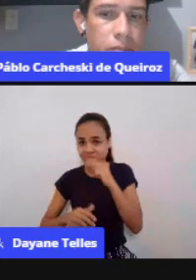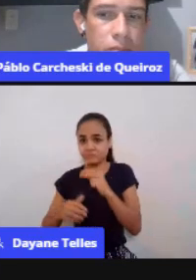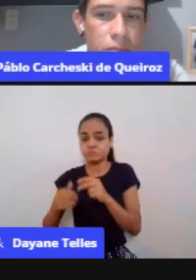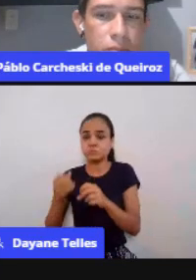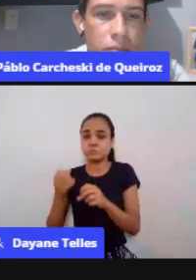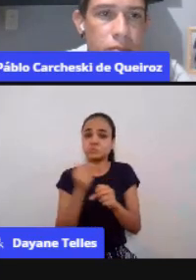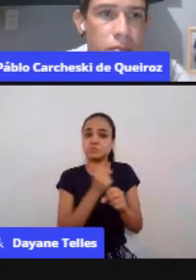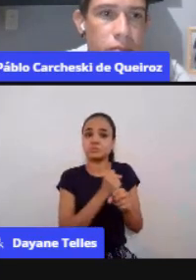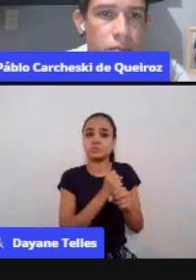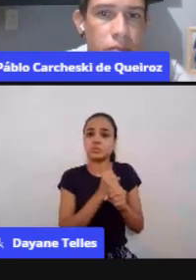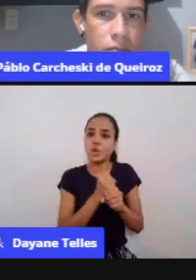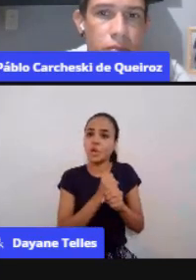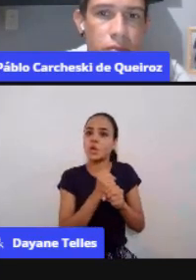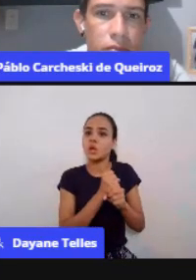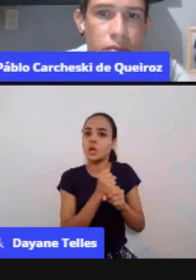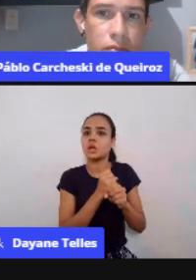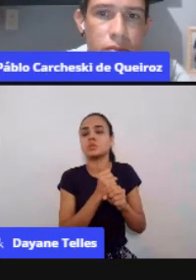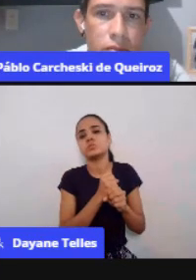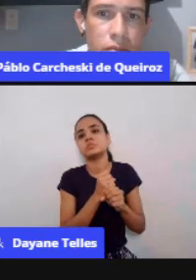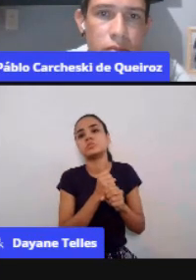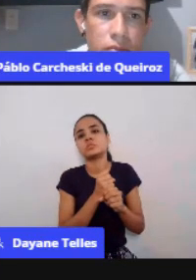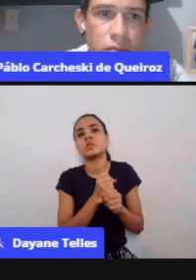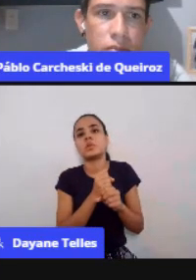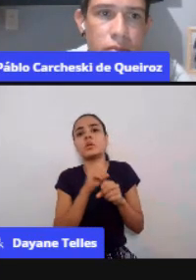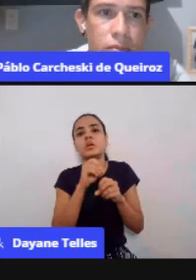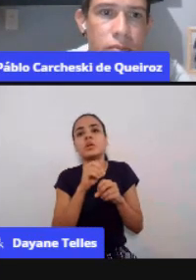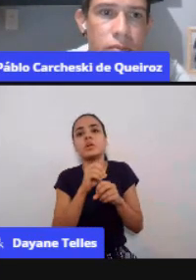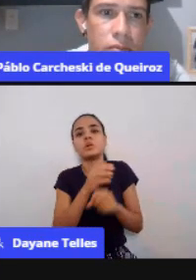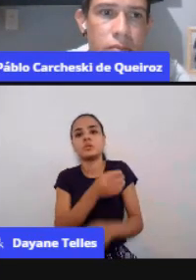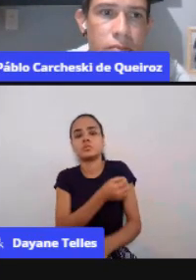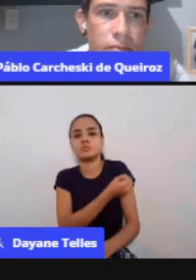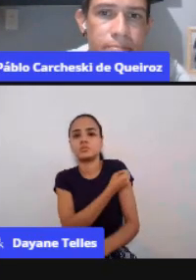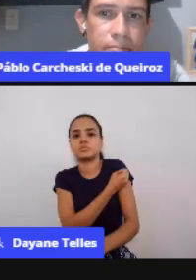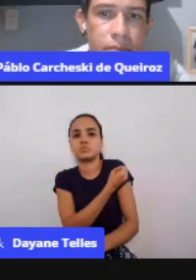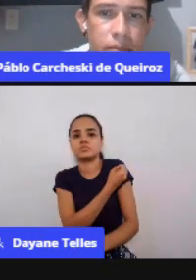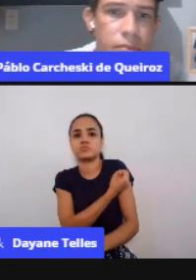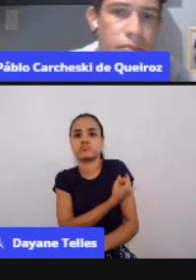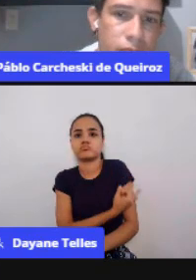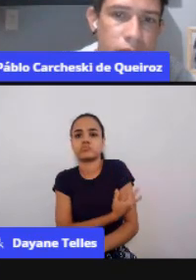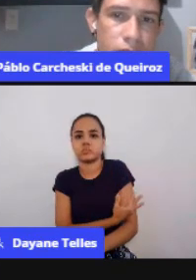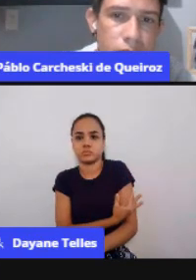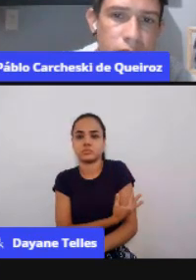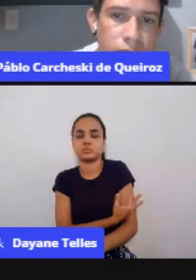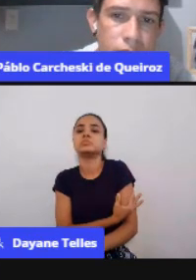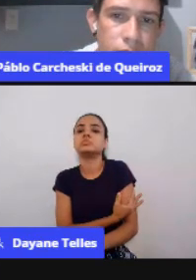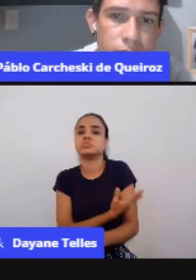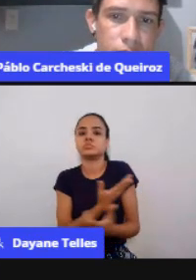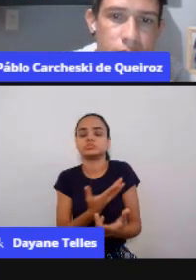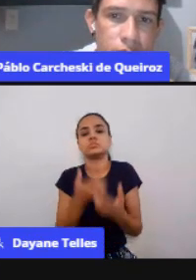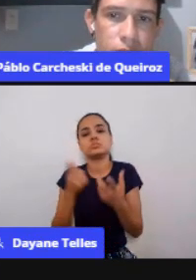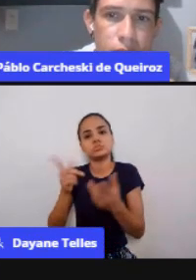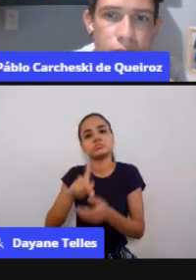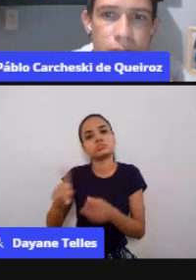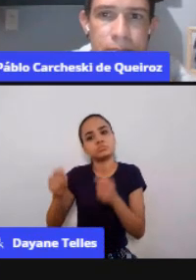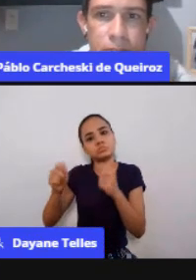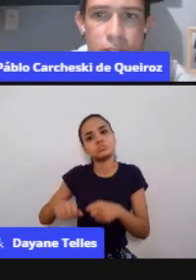até que passe o próximo slide então, para que o professor Pablo pode falar um pouco sobre essas habilidades e as variações.